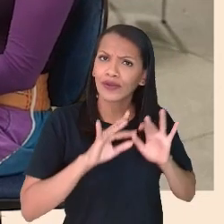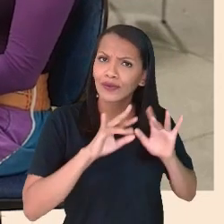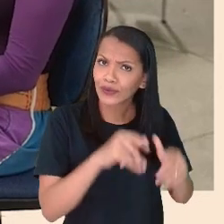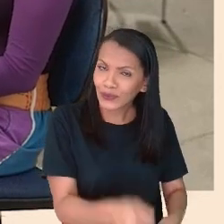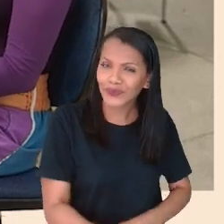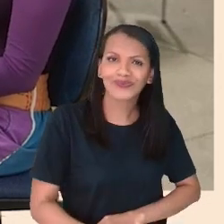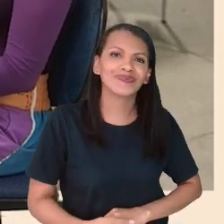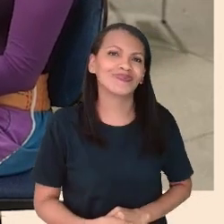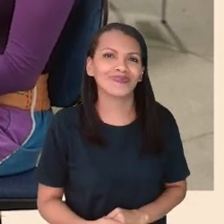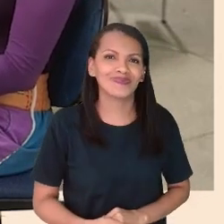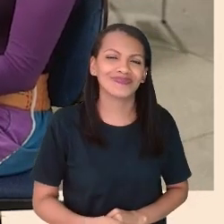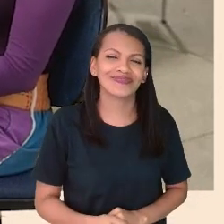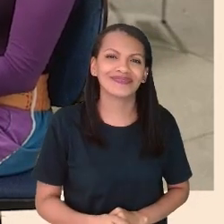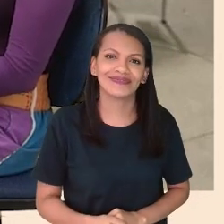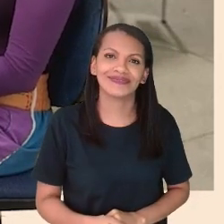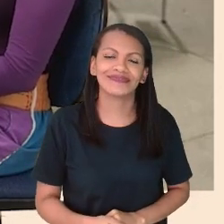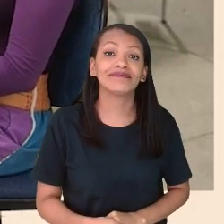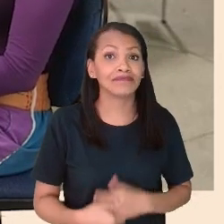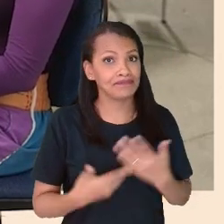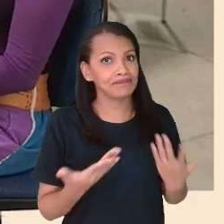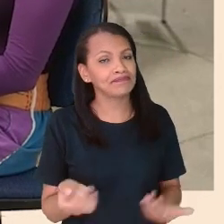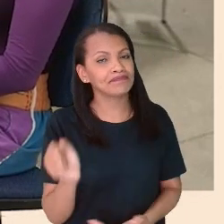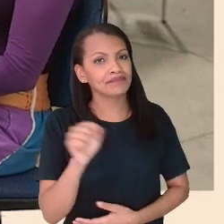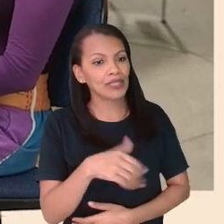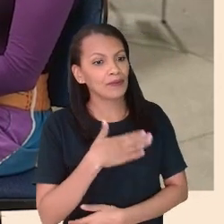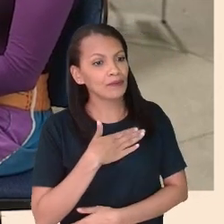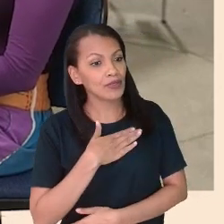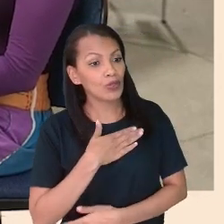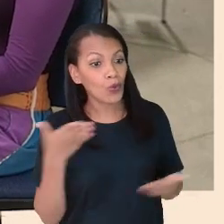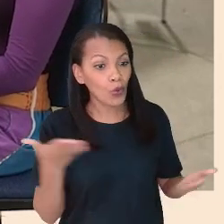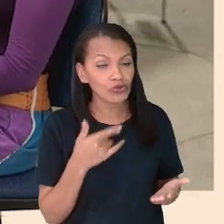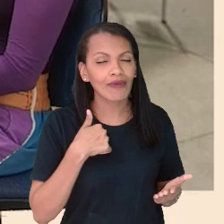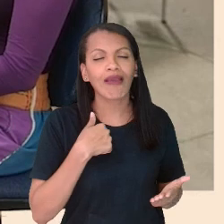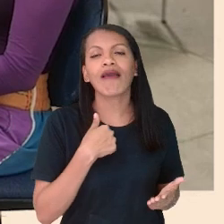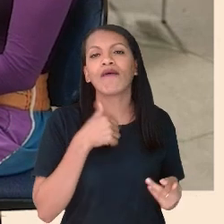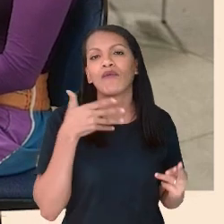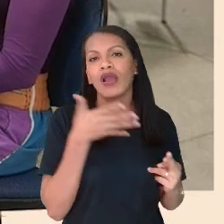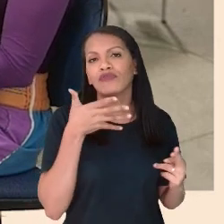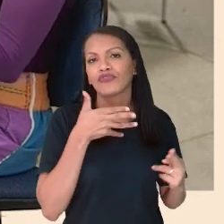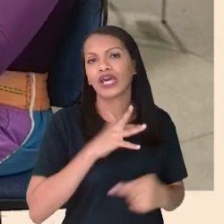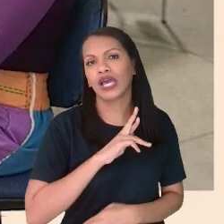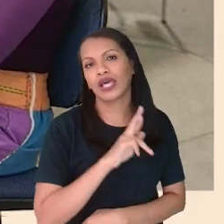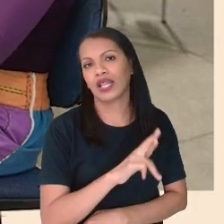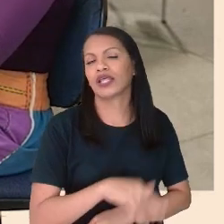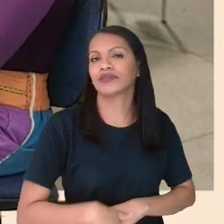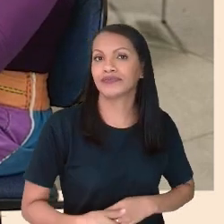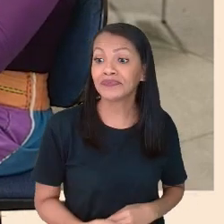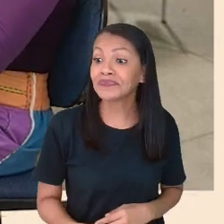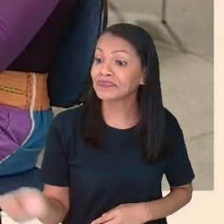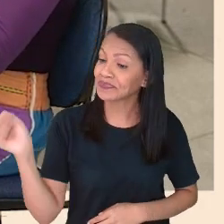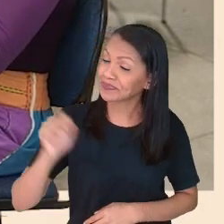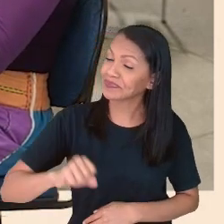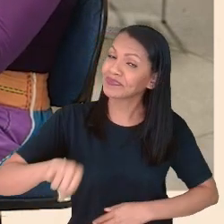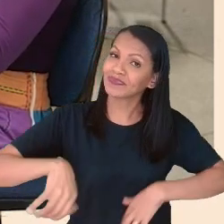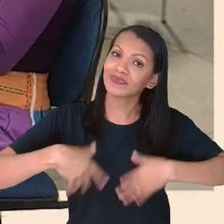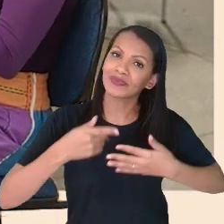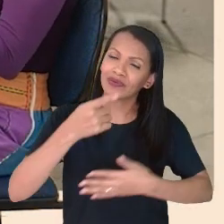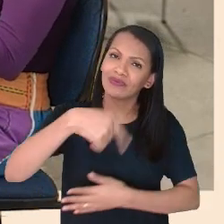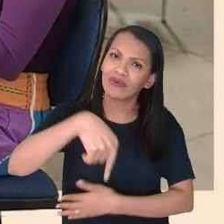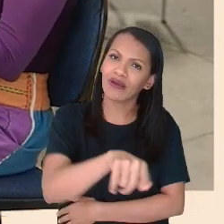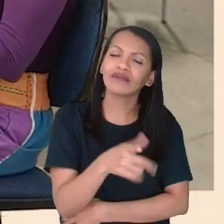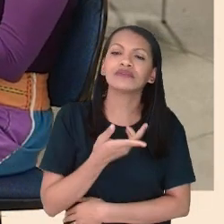tudo. E ela, para mim hoje, ela é referência, né? É isso, né? Então, quando você